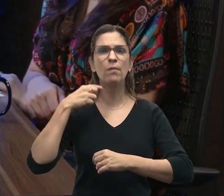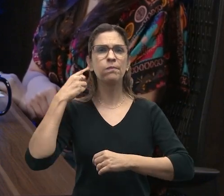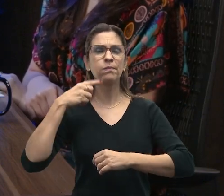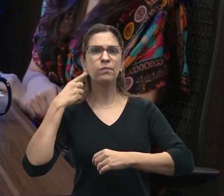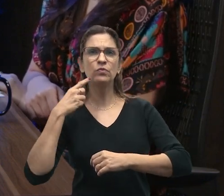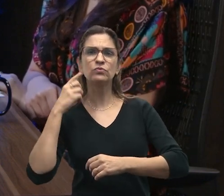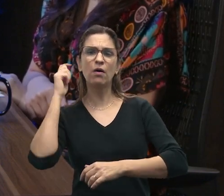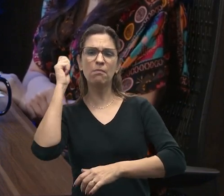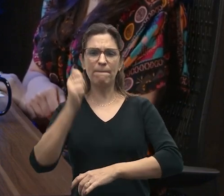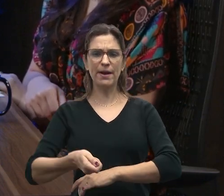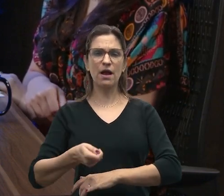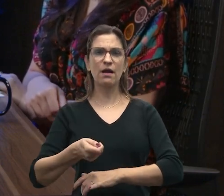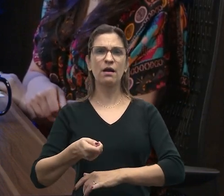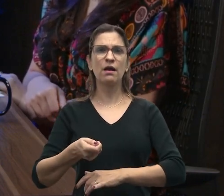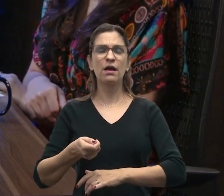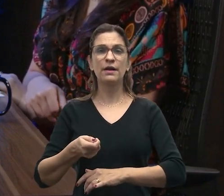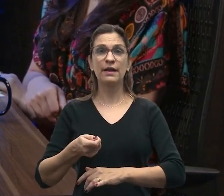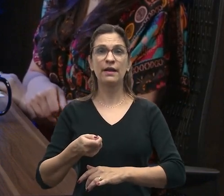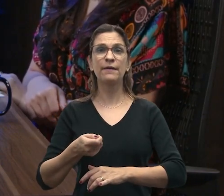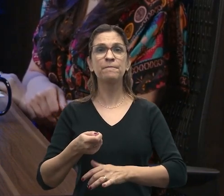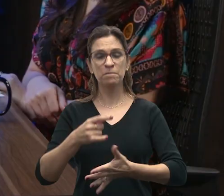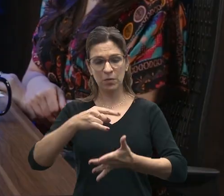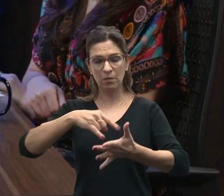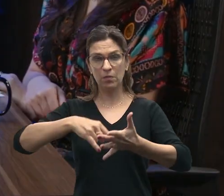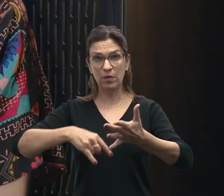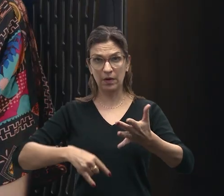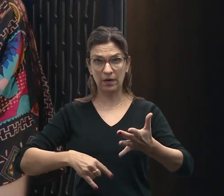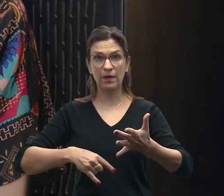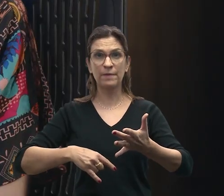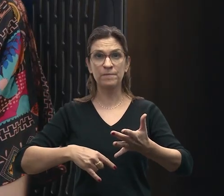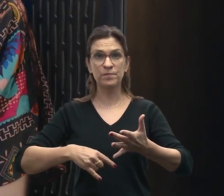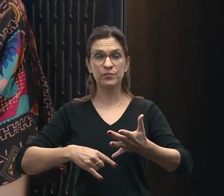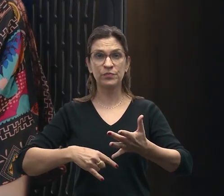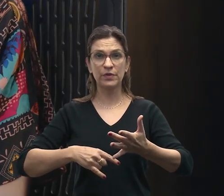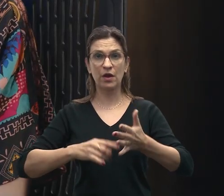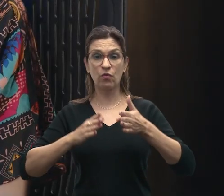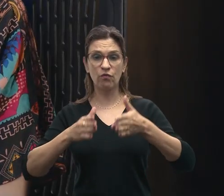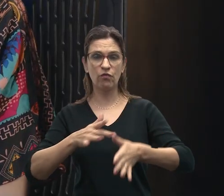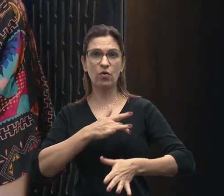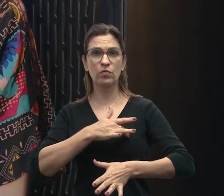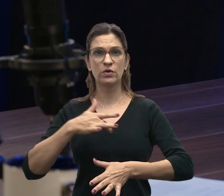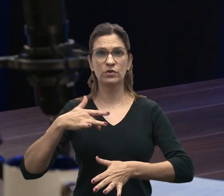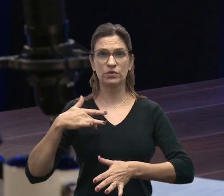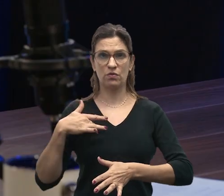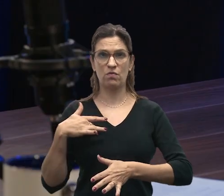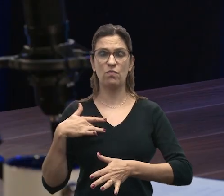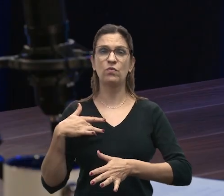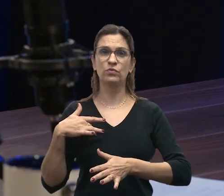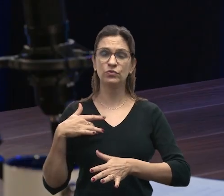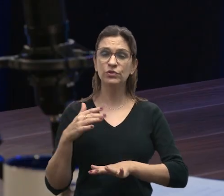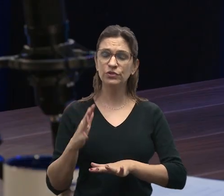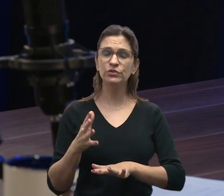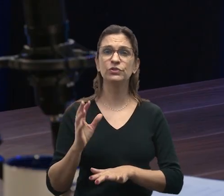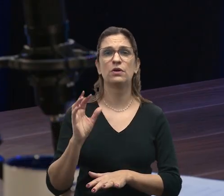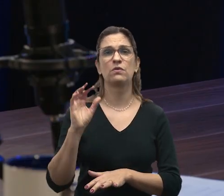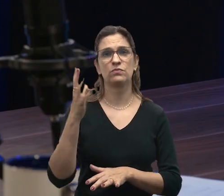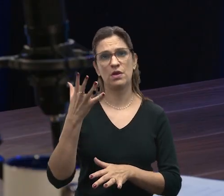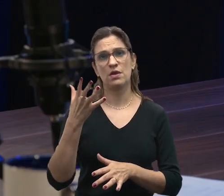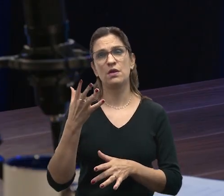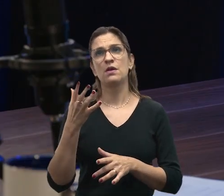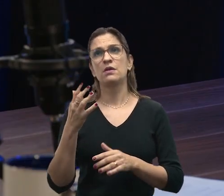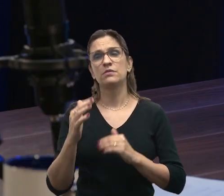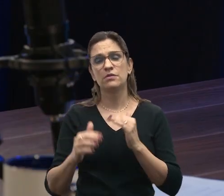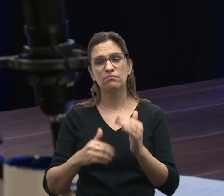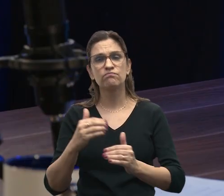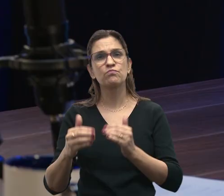um processo que é o que a gente chama de judicialização da saúde, que está super amadurecido na sociedade, no Poder Judiciário